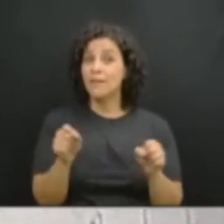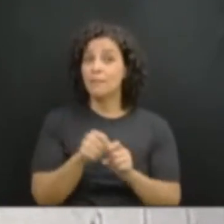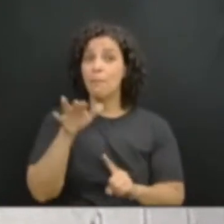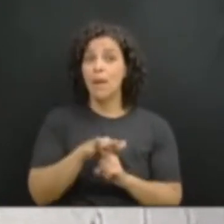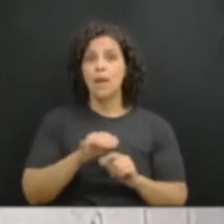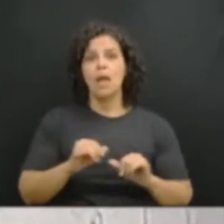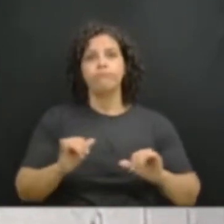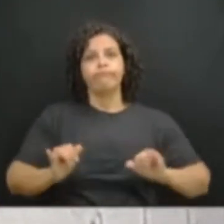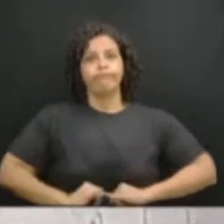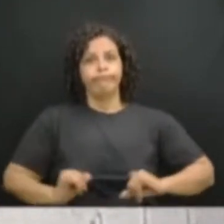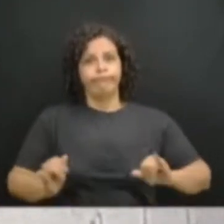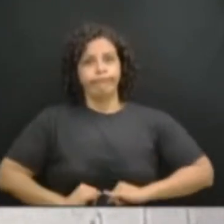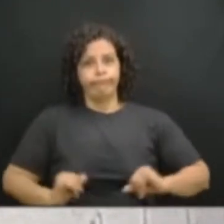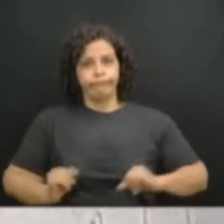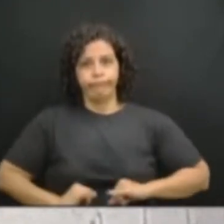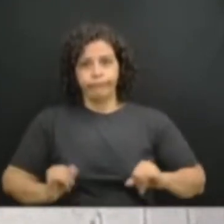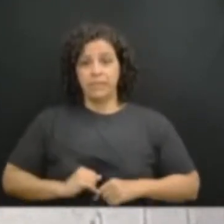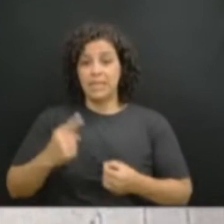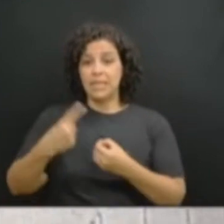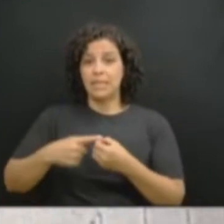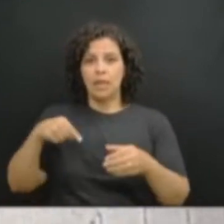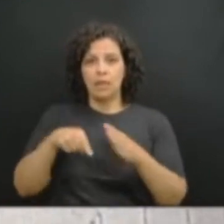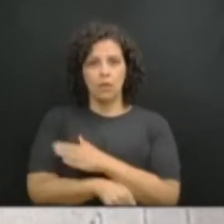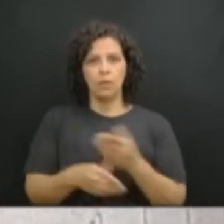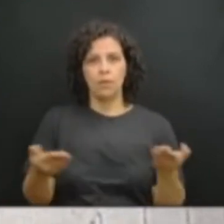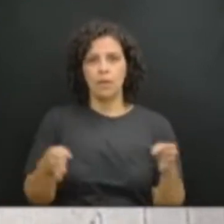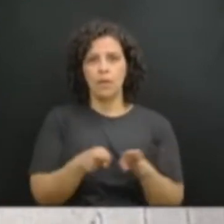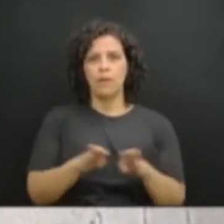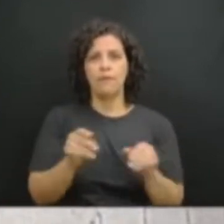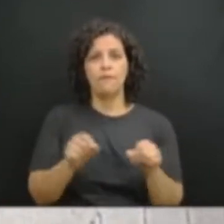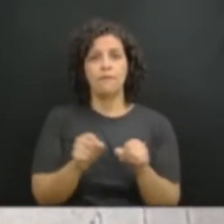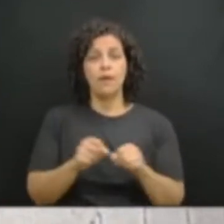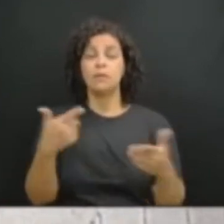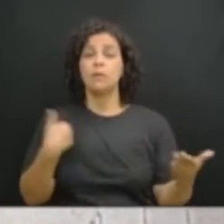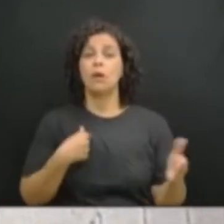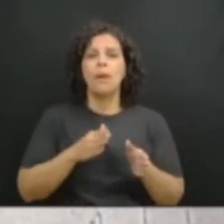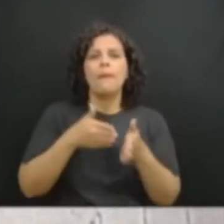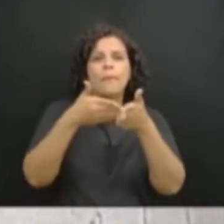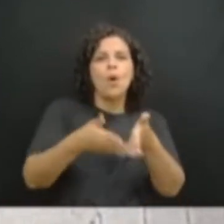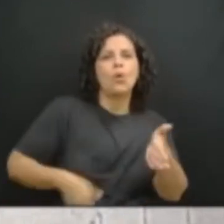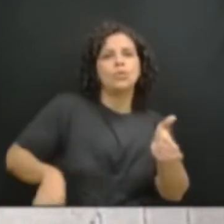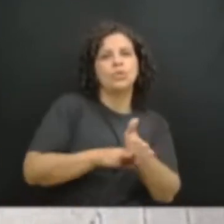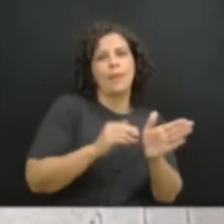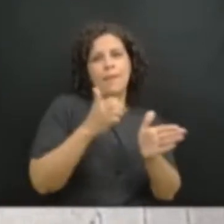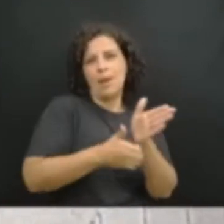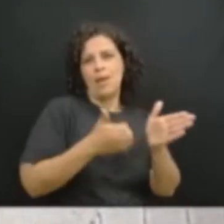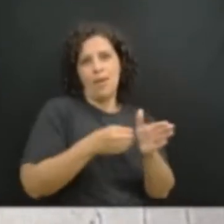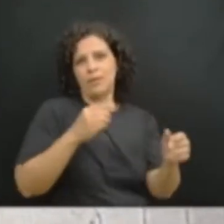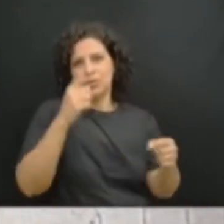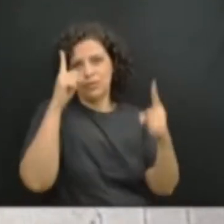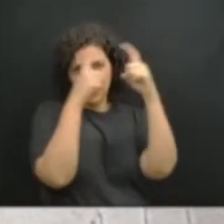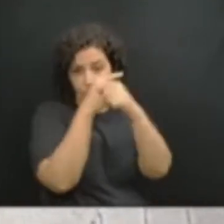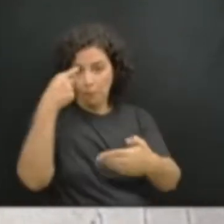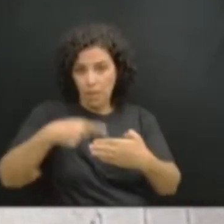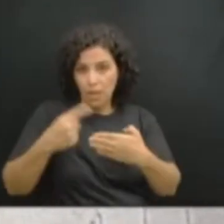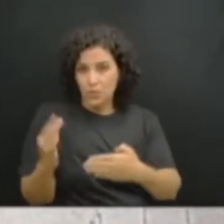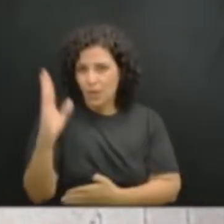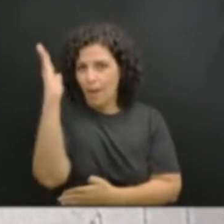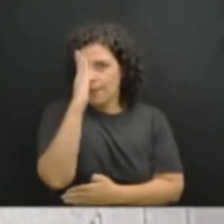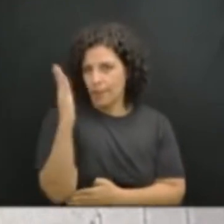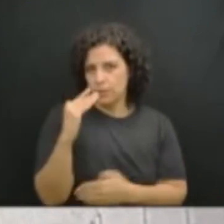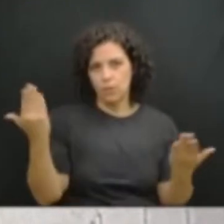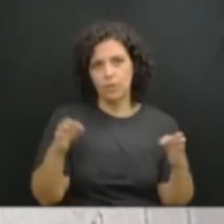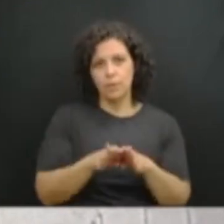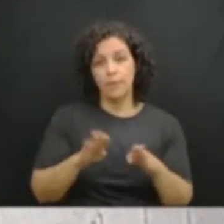Paraná. Principalmente o interior do estado, que traz a produção para o porto, por exemplo. O pedágio mais caro do Brasil,